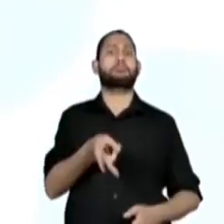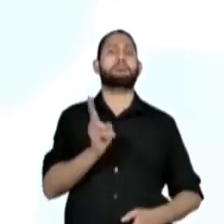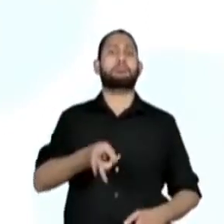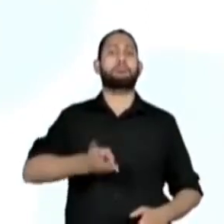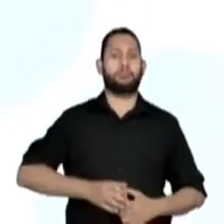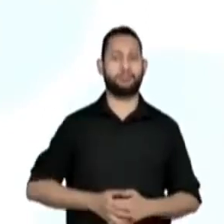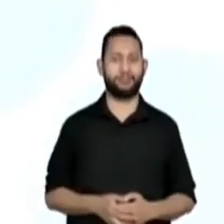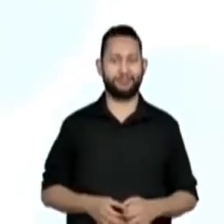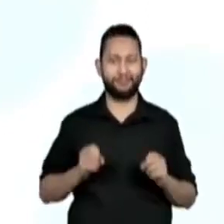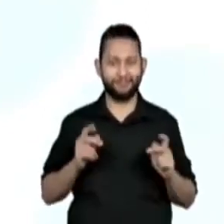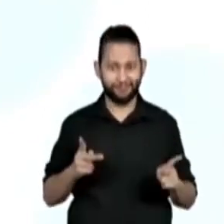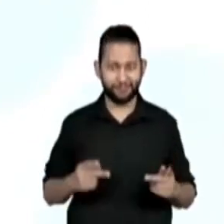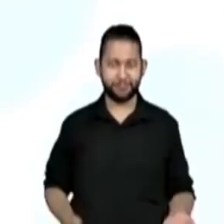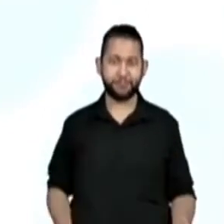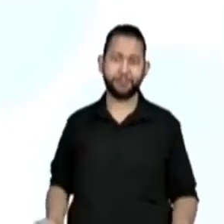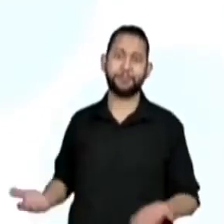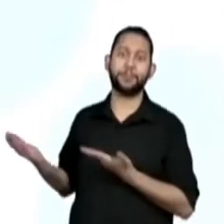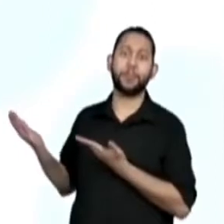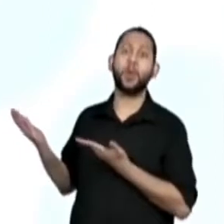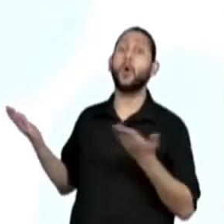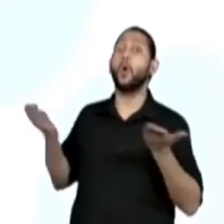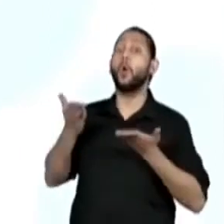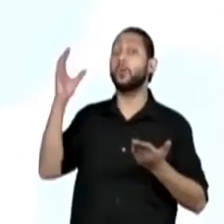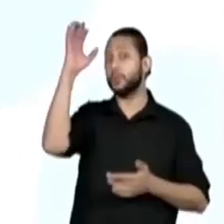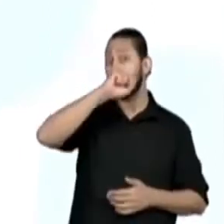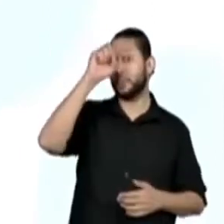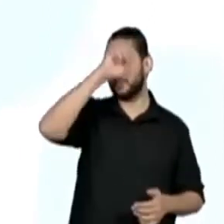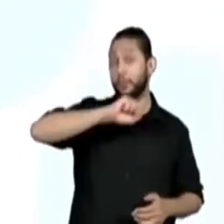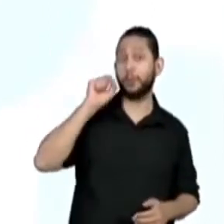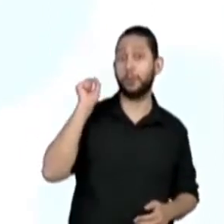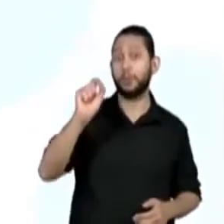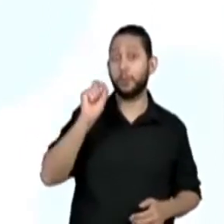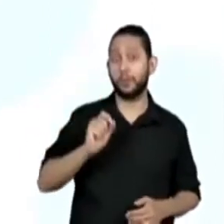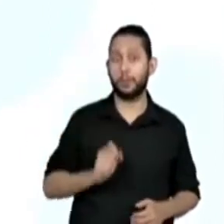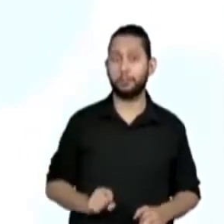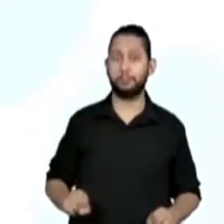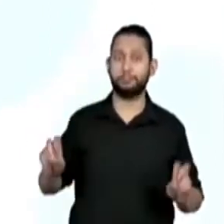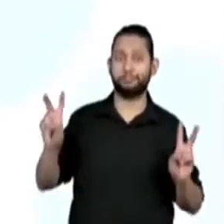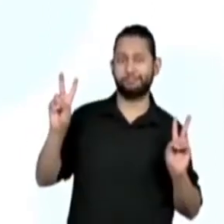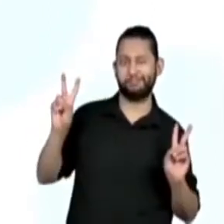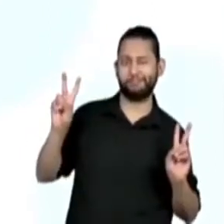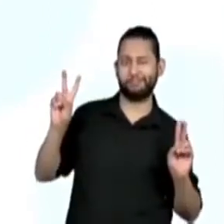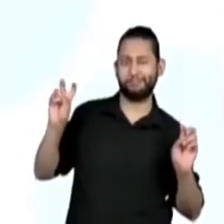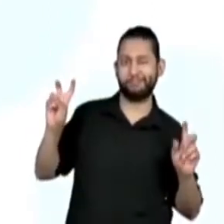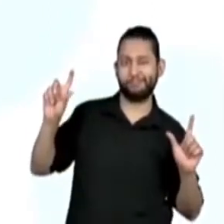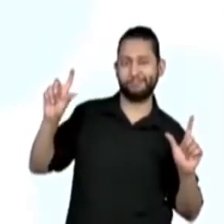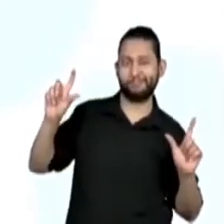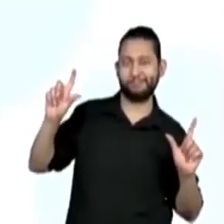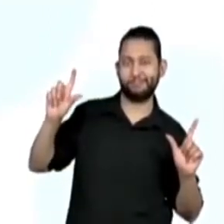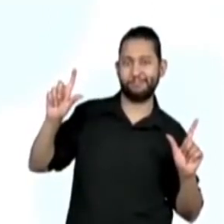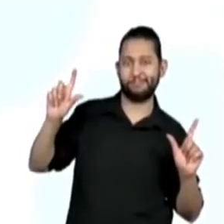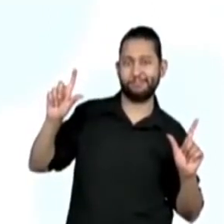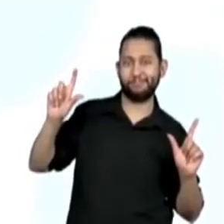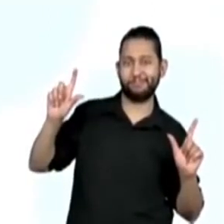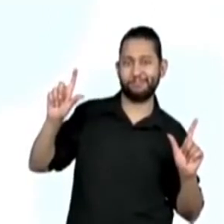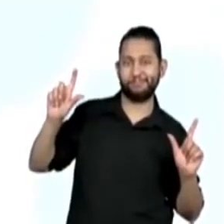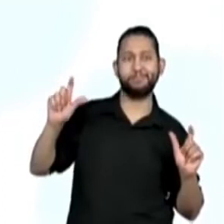prepara o print turma que o que que a gente vai aprender hoje e deixa avançar aqui